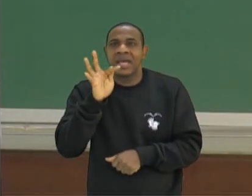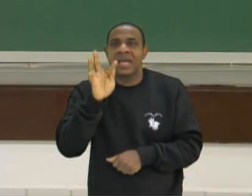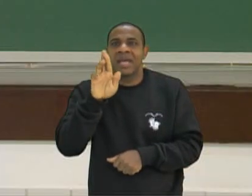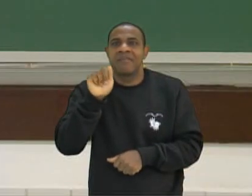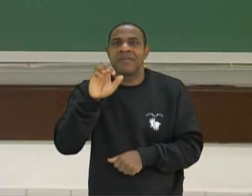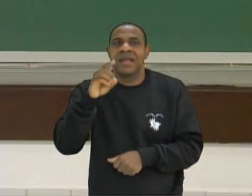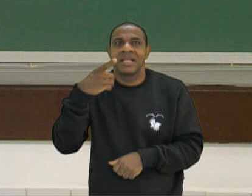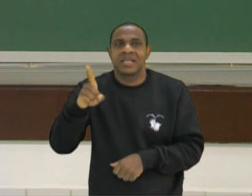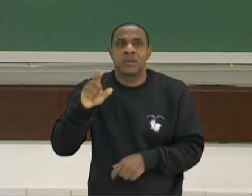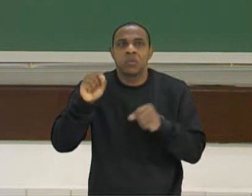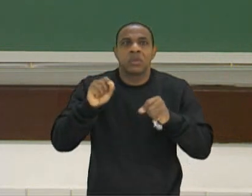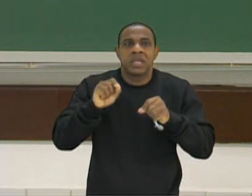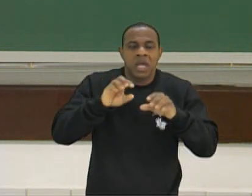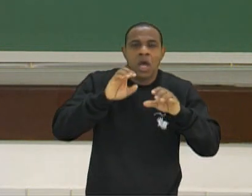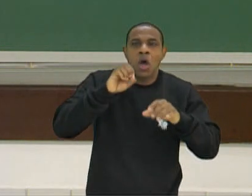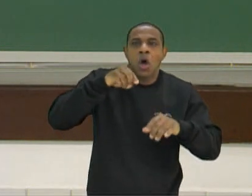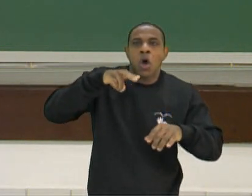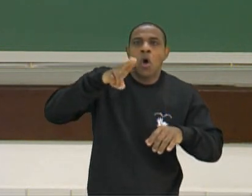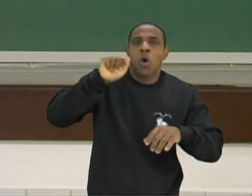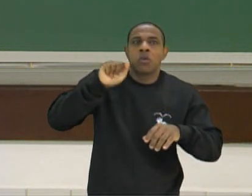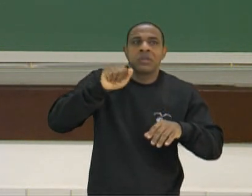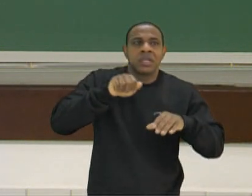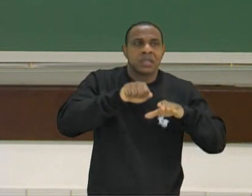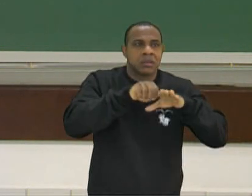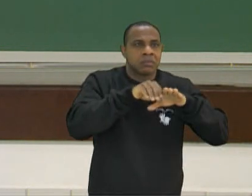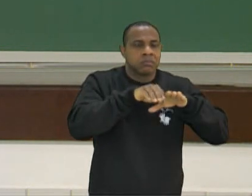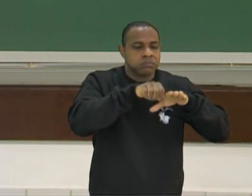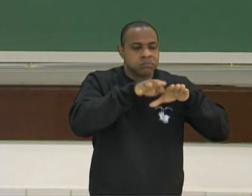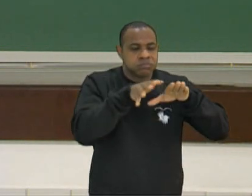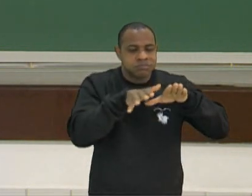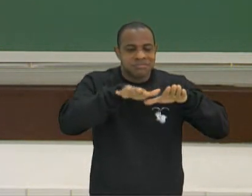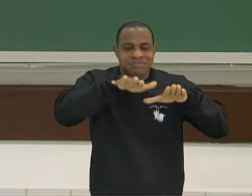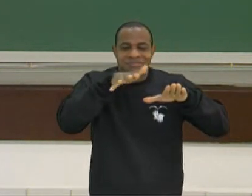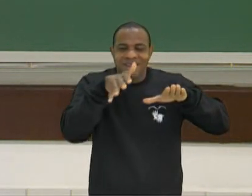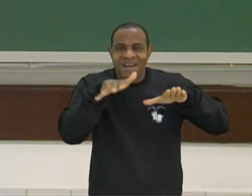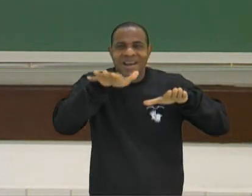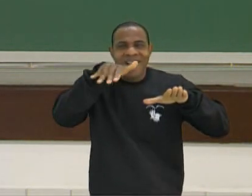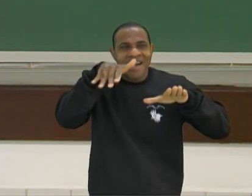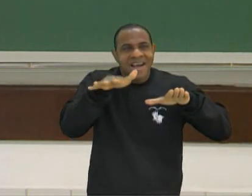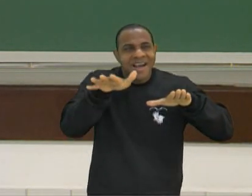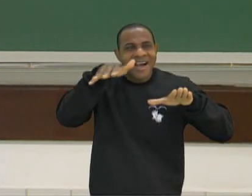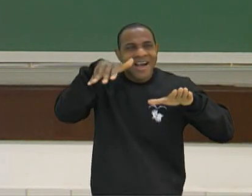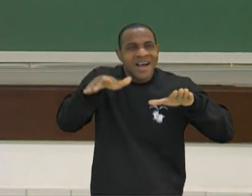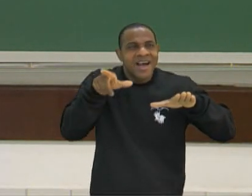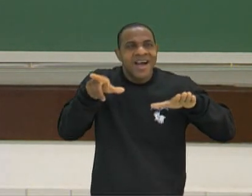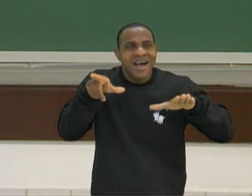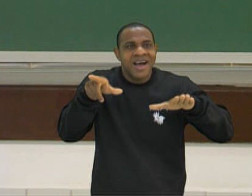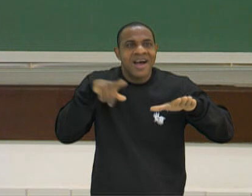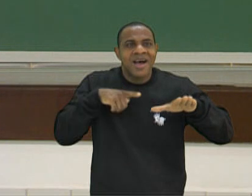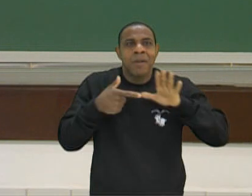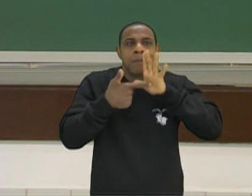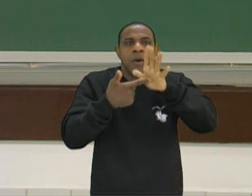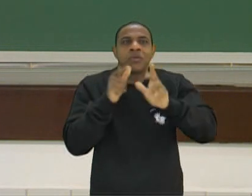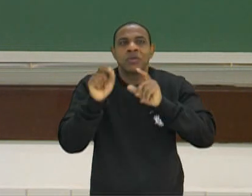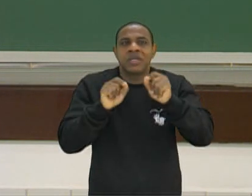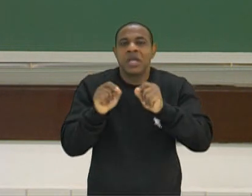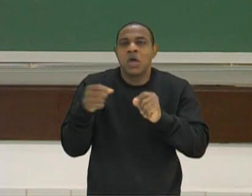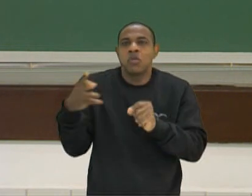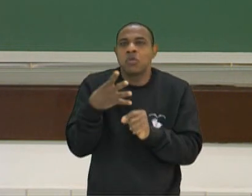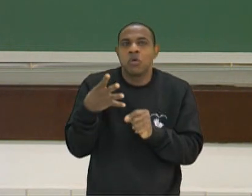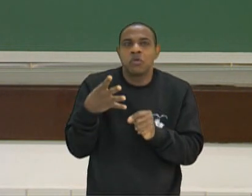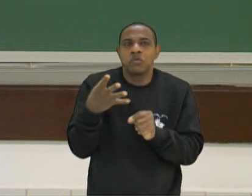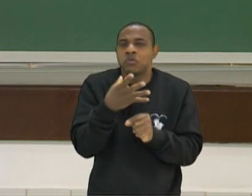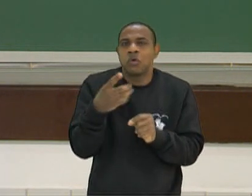que o trem de ondas é um segmento amplo de ondas que vão estar avançando de maneira consecutiva, mecânica apresenta um novo perfil